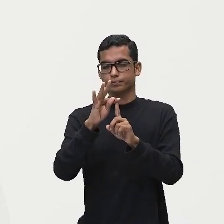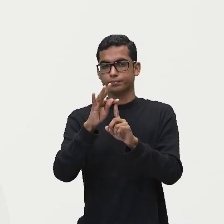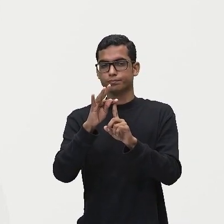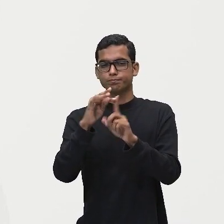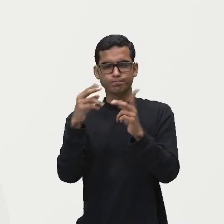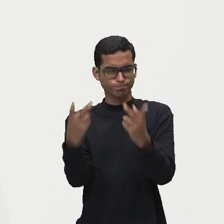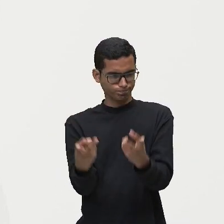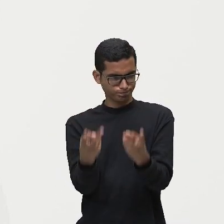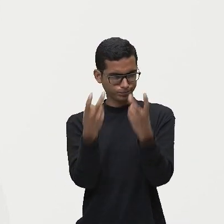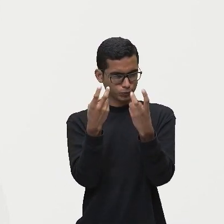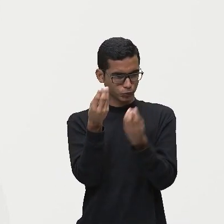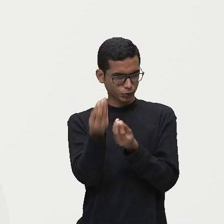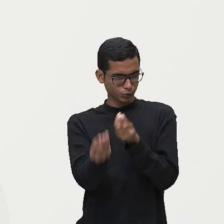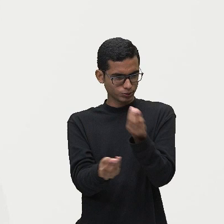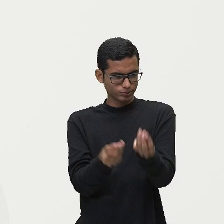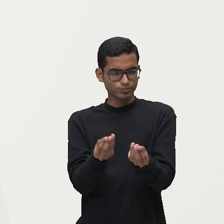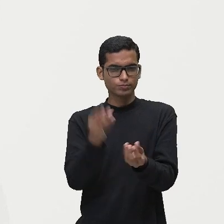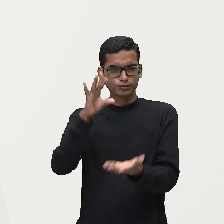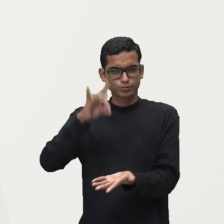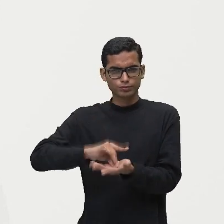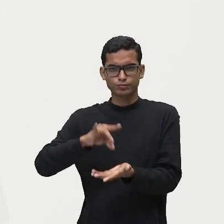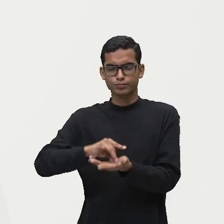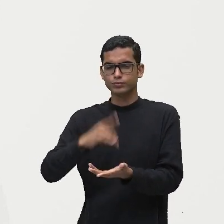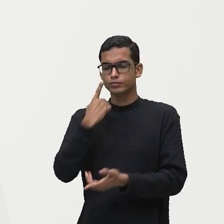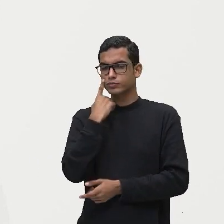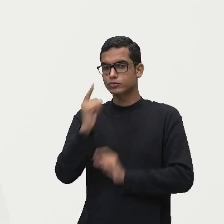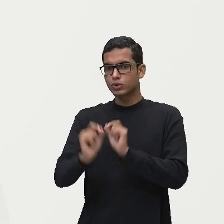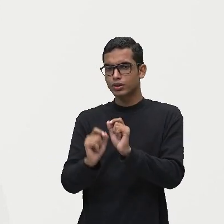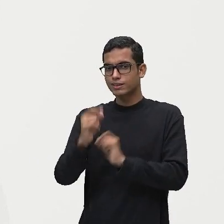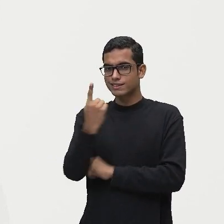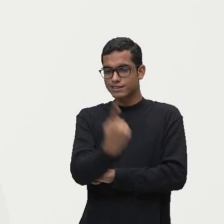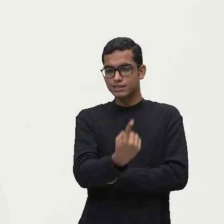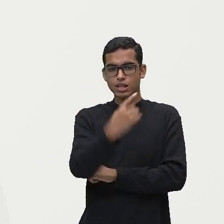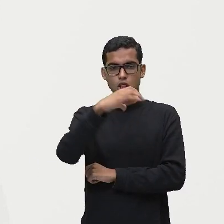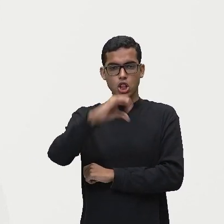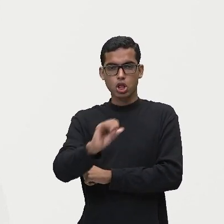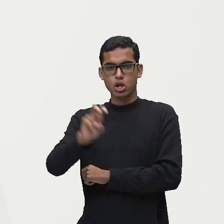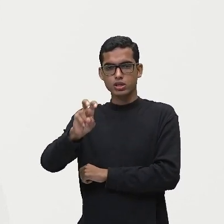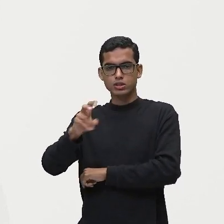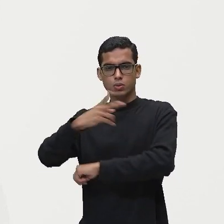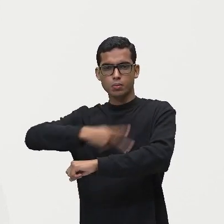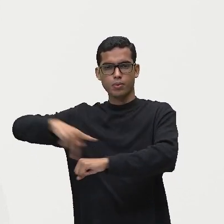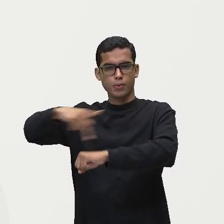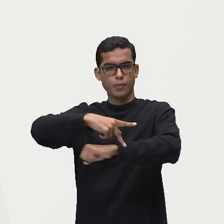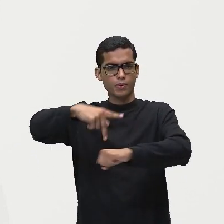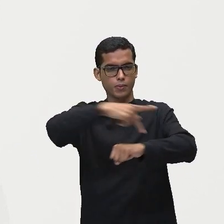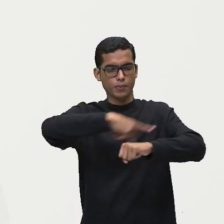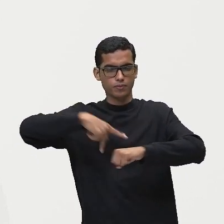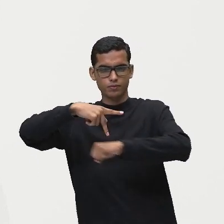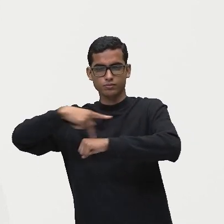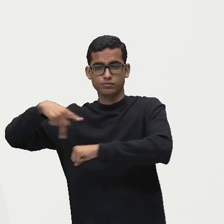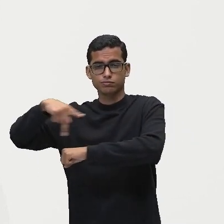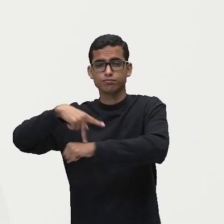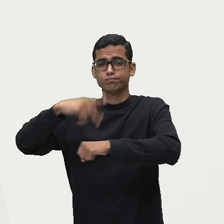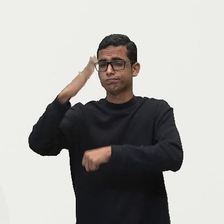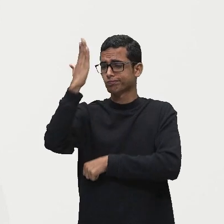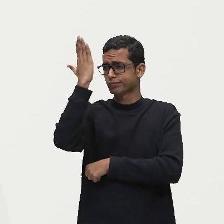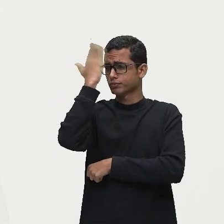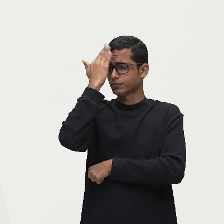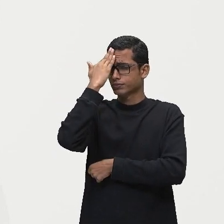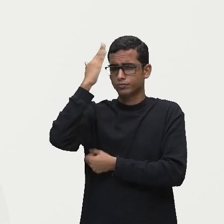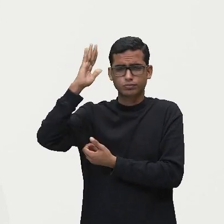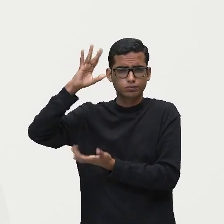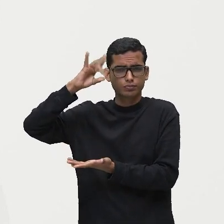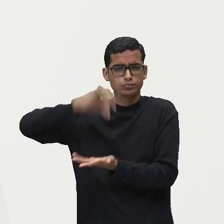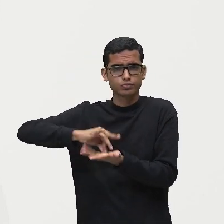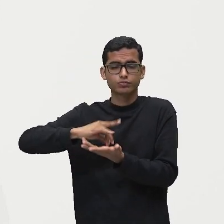percebe, né, que 195 países sabem